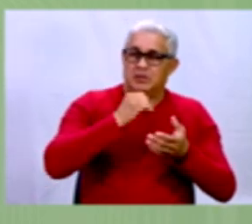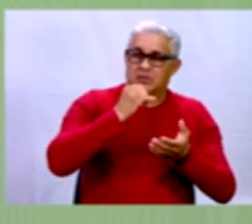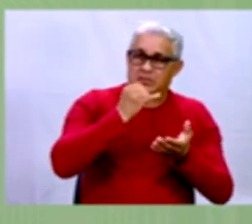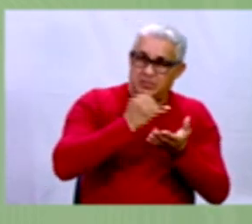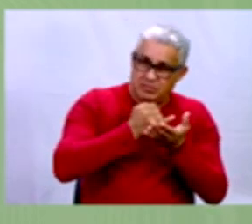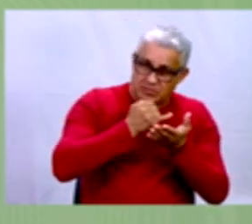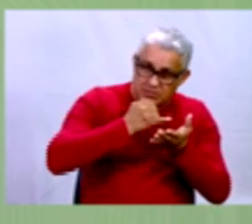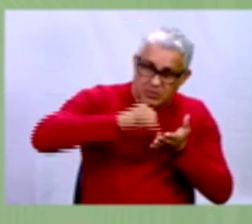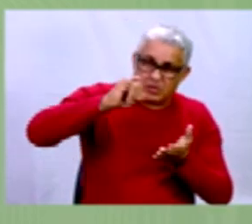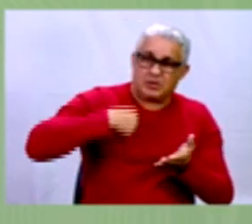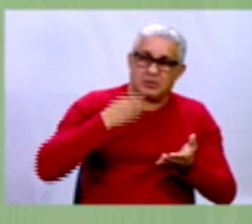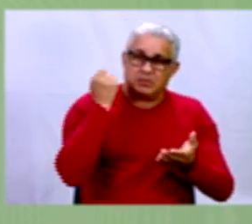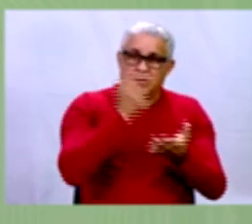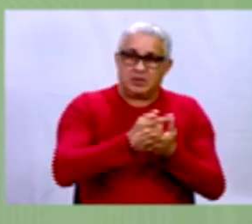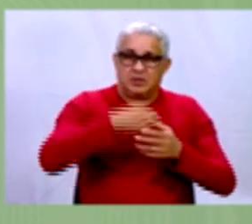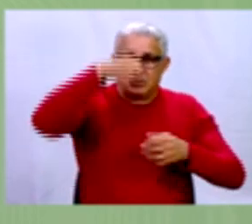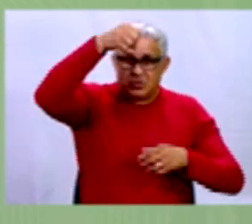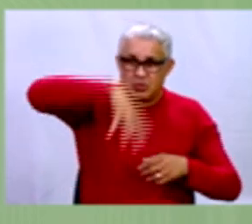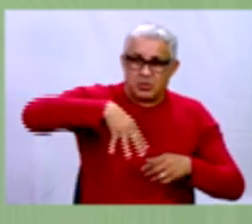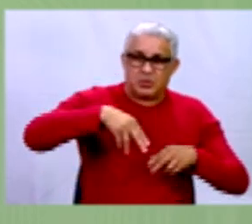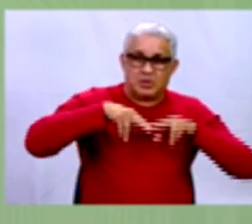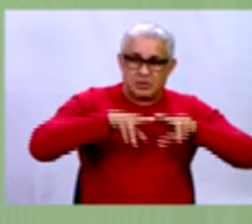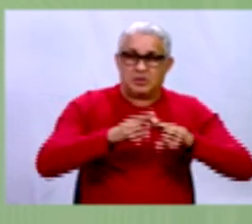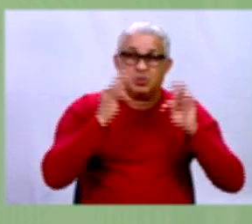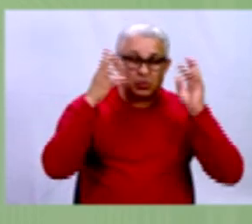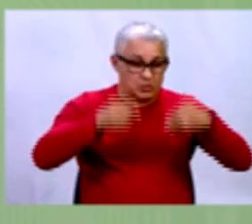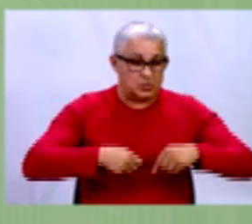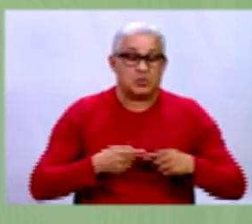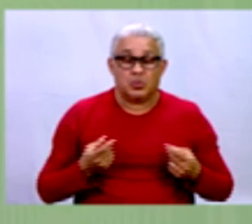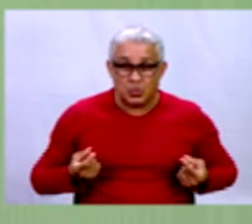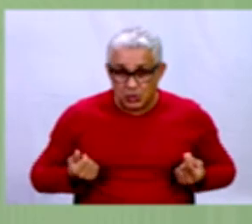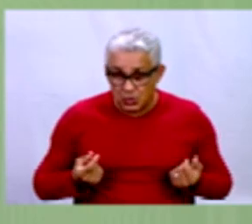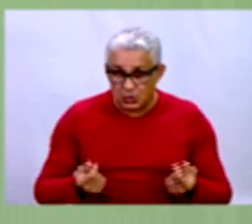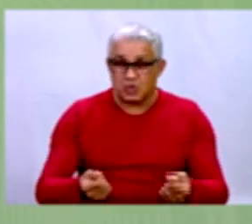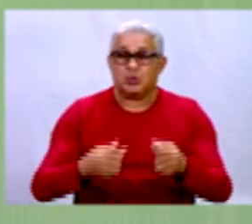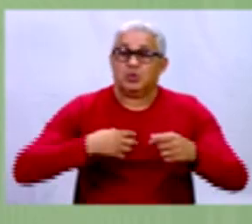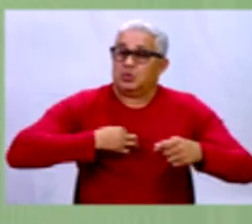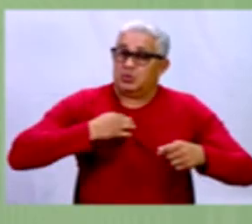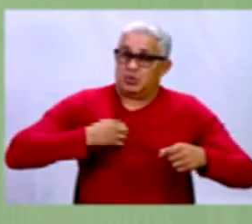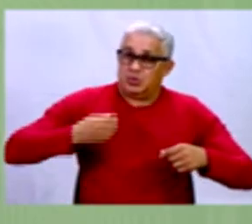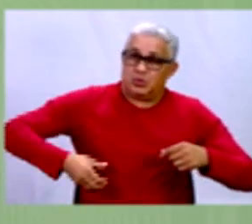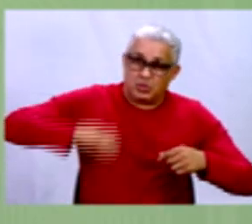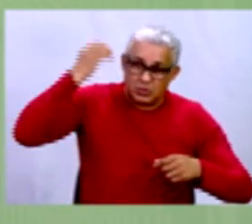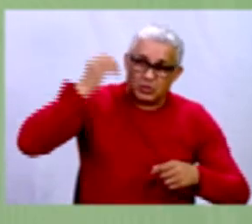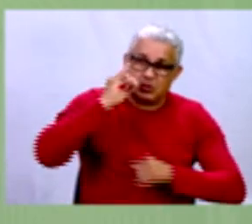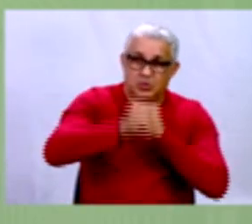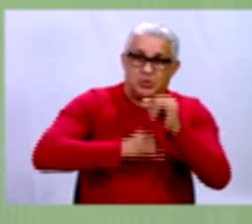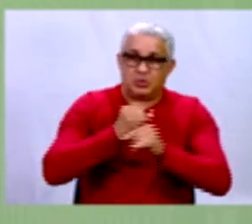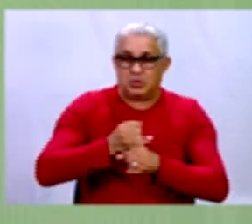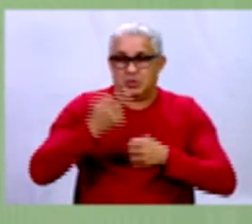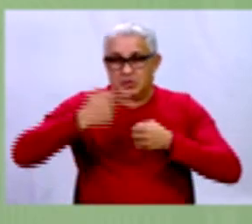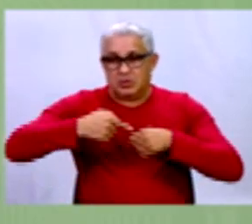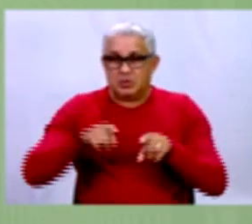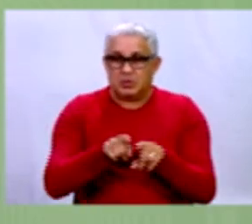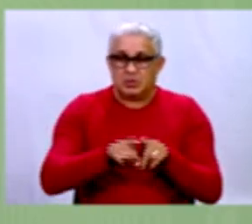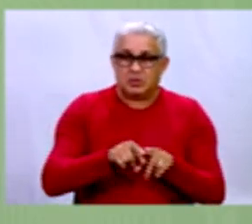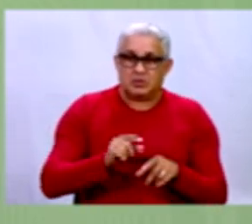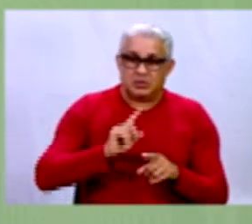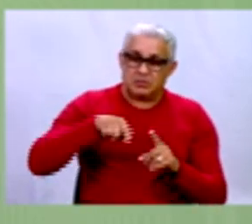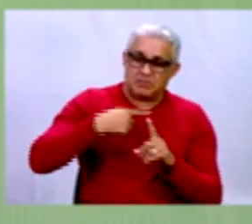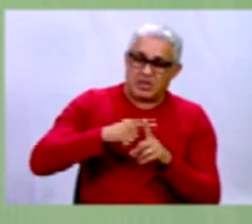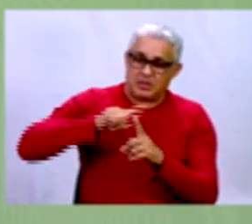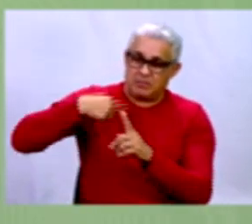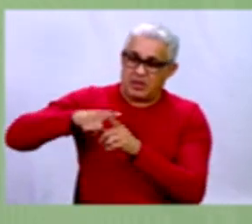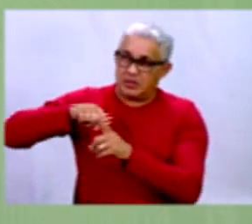água, de luz, de mercado, isso aqui coisa que todo mundo gasta, né? Roupa, telefone, internet, combustível e o que mais você tiver